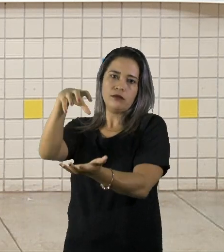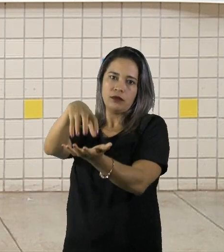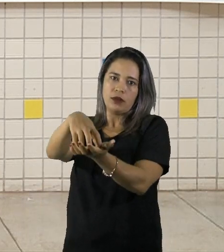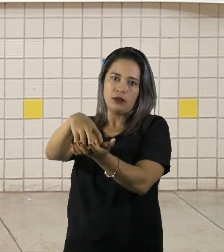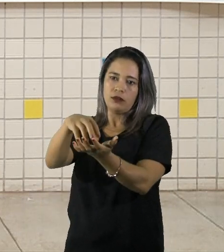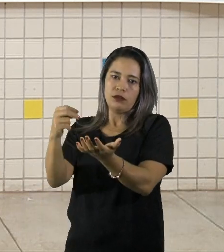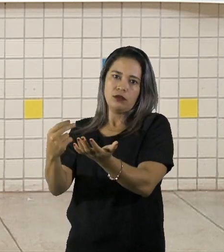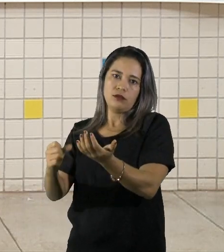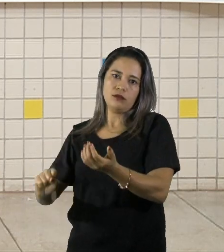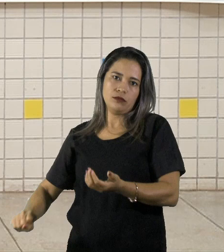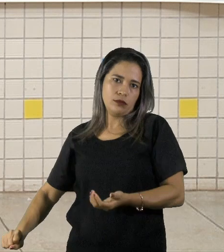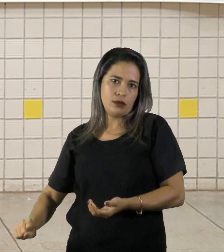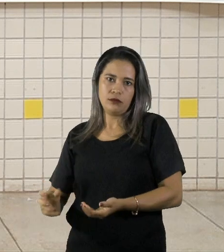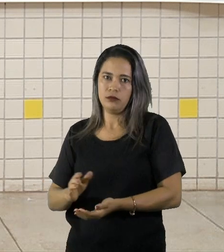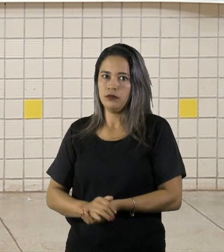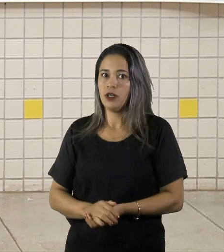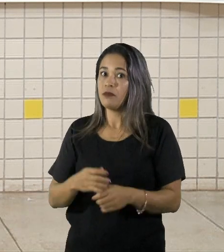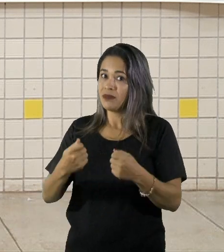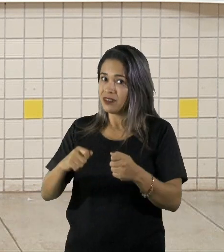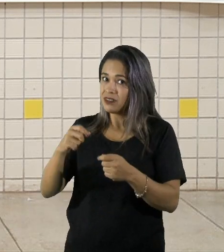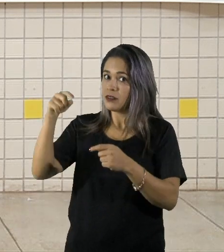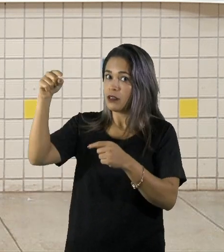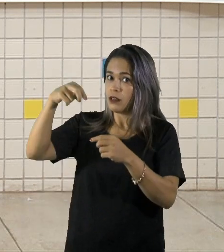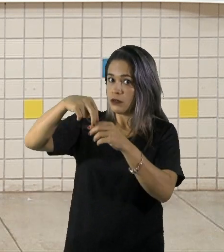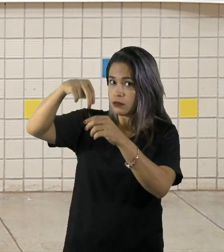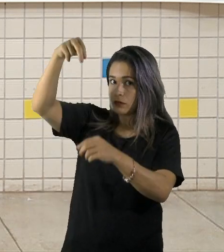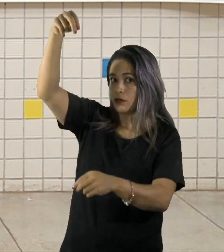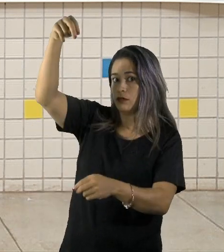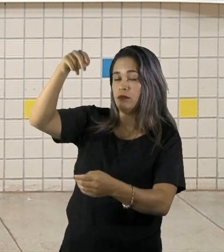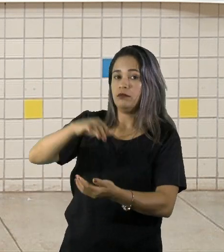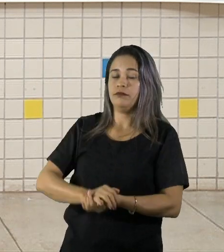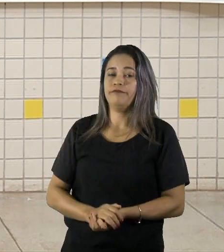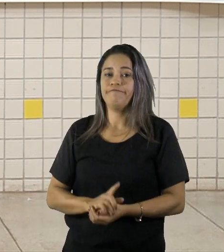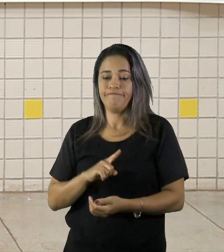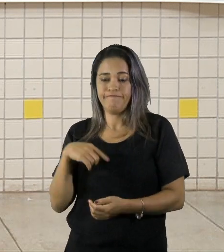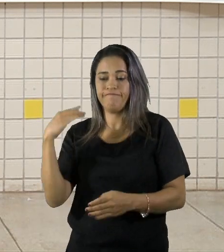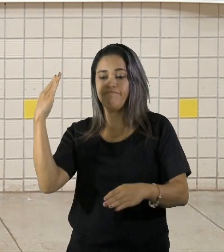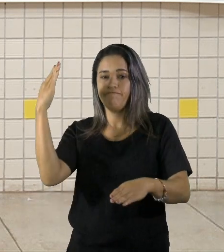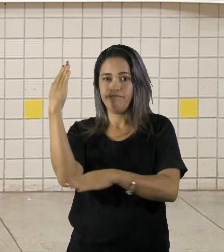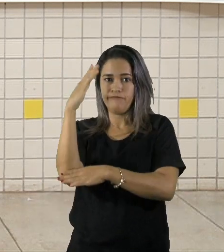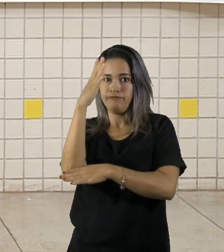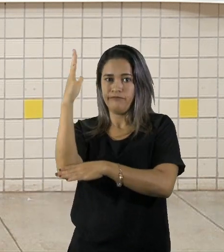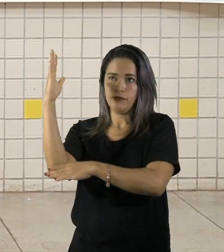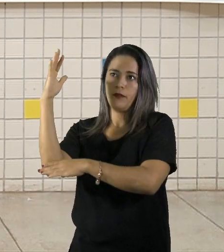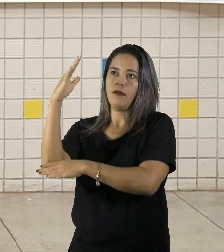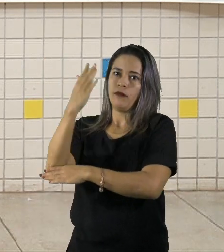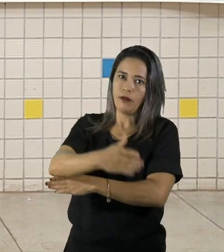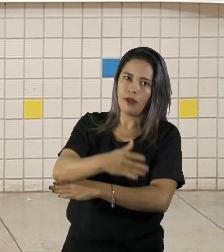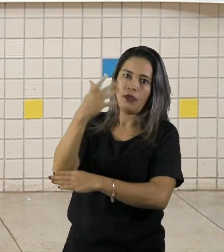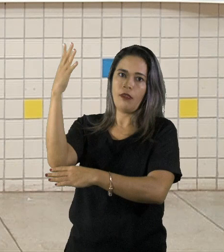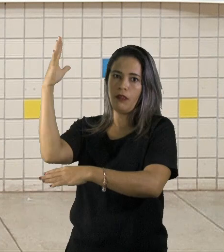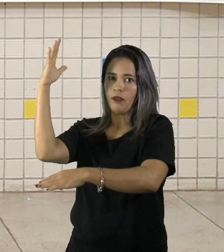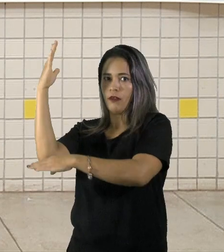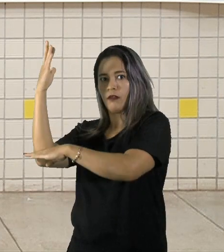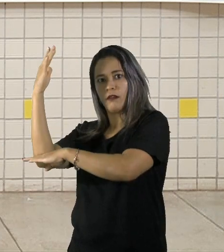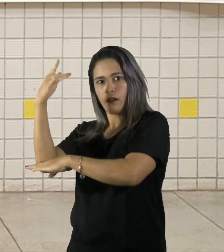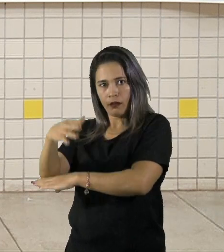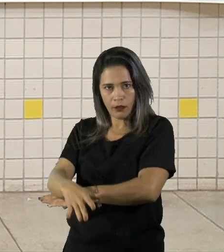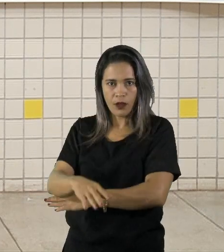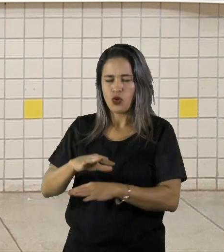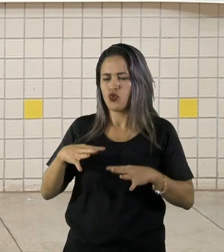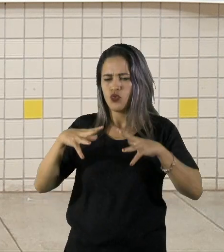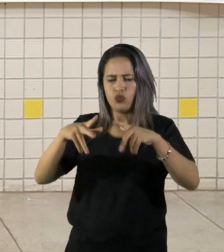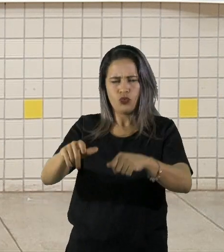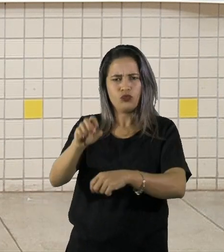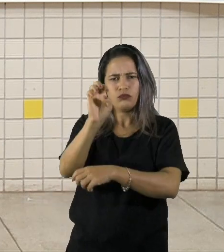água lá da região norte. Então, o desmatamento que está acontecendo na região norte, lá na Amazônia, em todos os